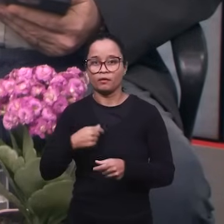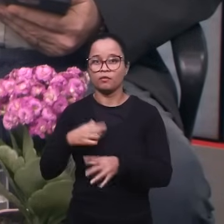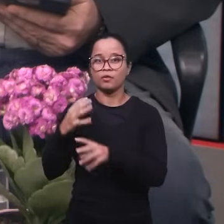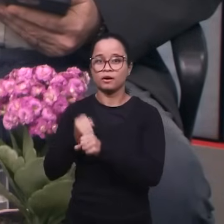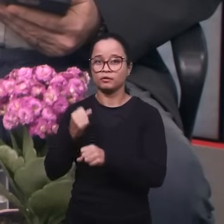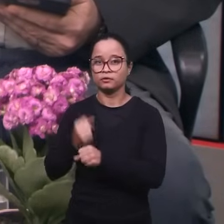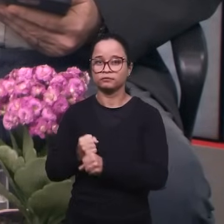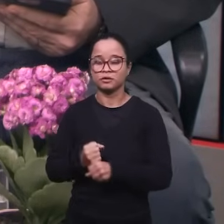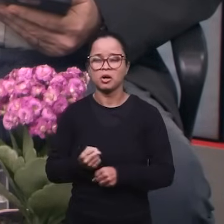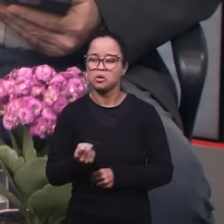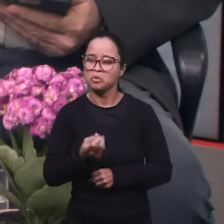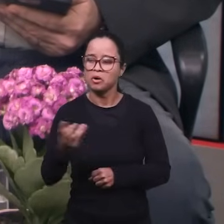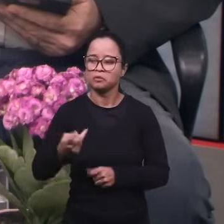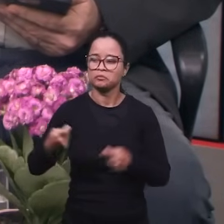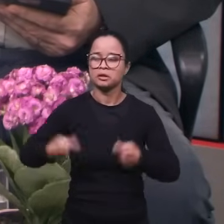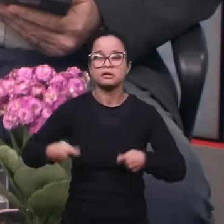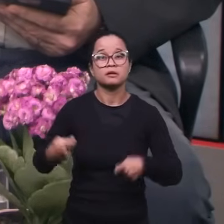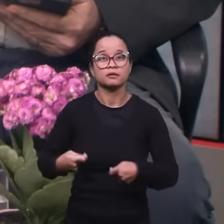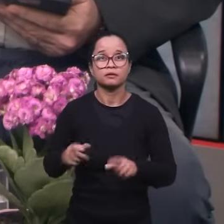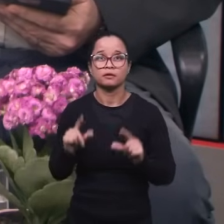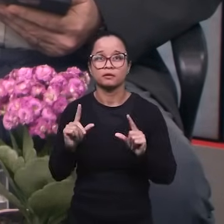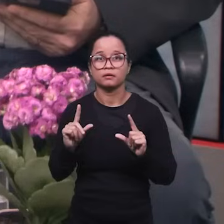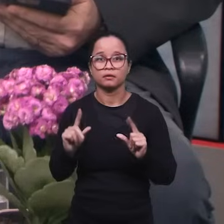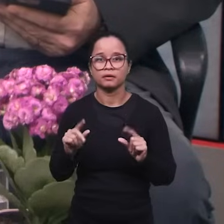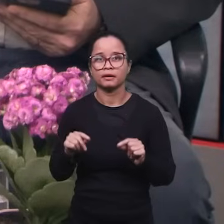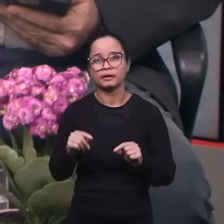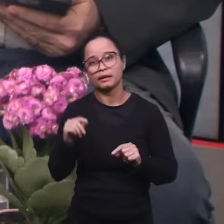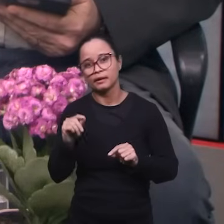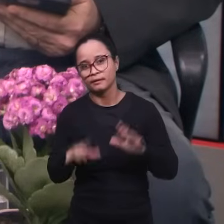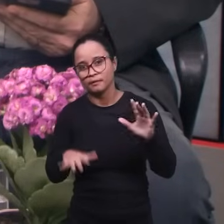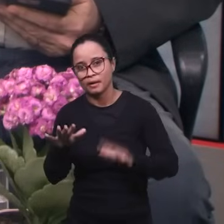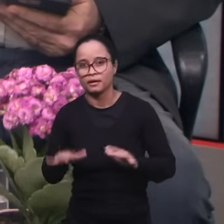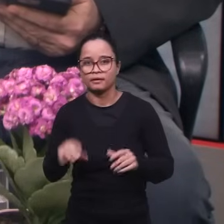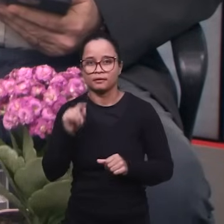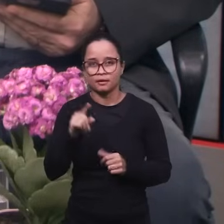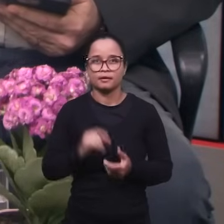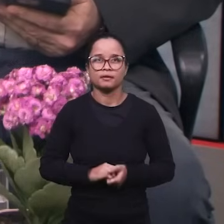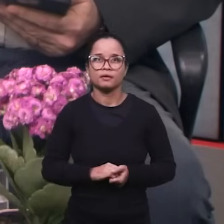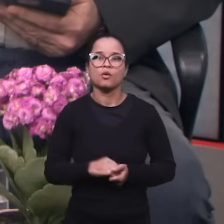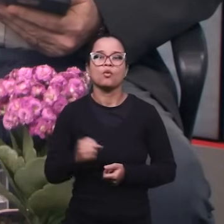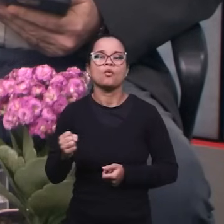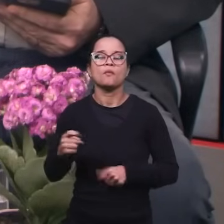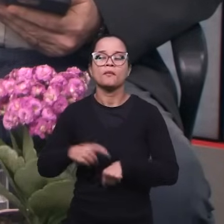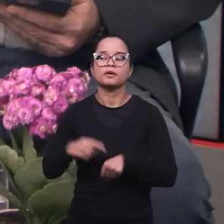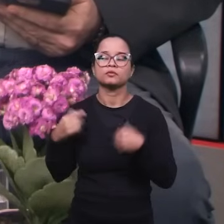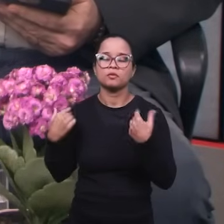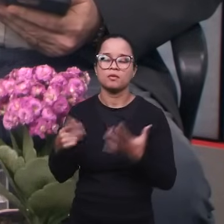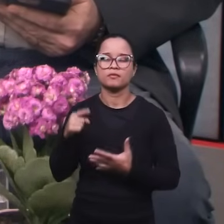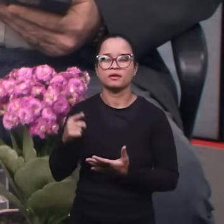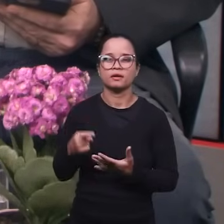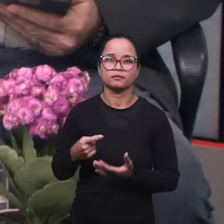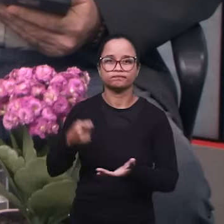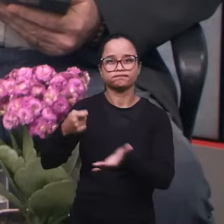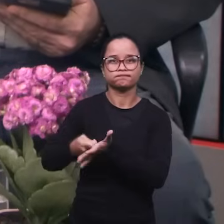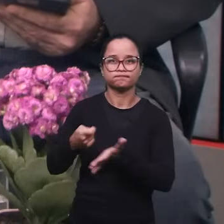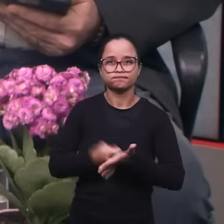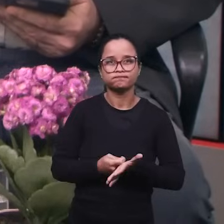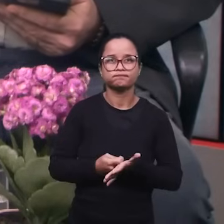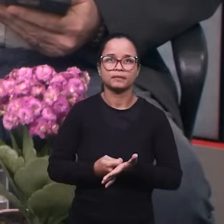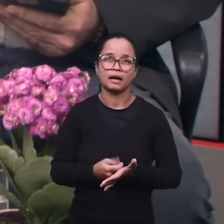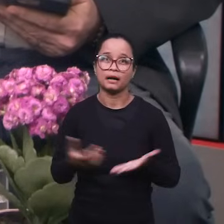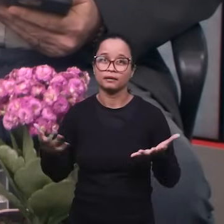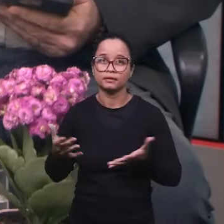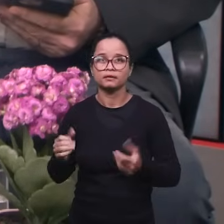o cálculo. Quanto que ele precisa? Precisa não, porque depende da sua condição. Mas quanto que você vai investir para a